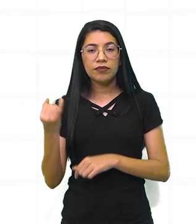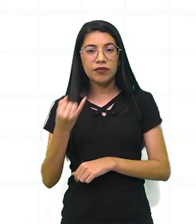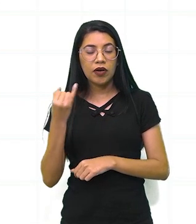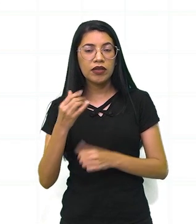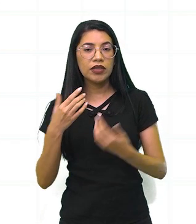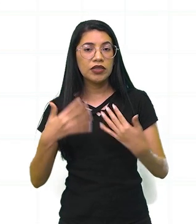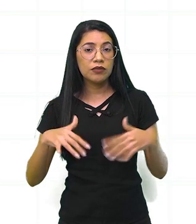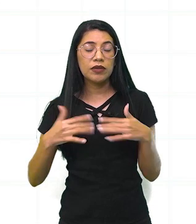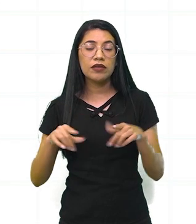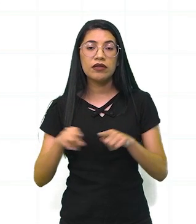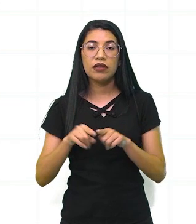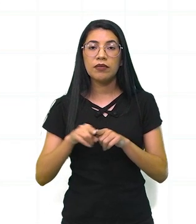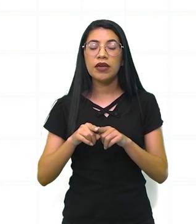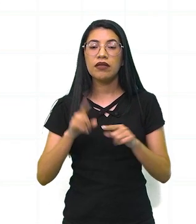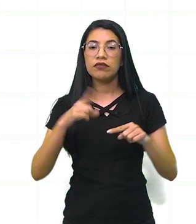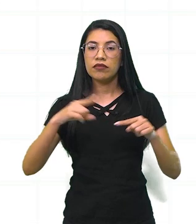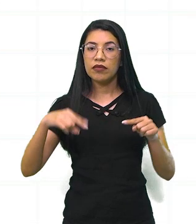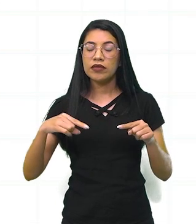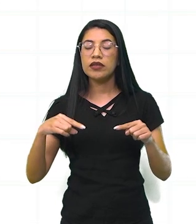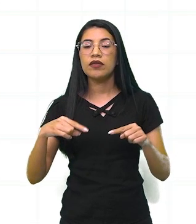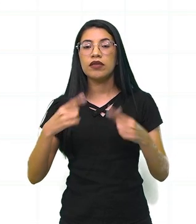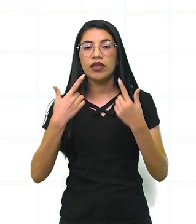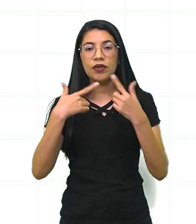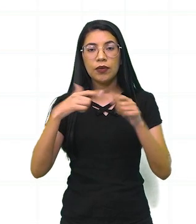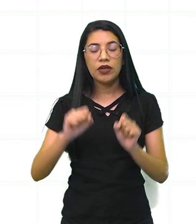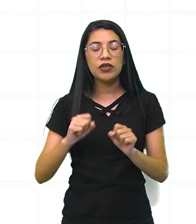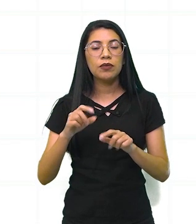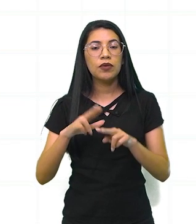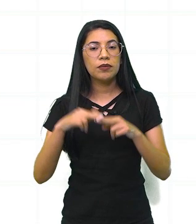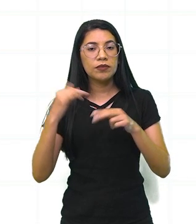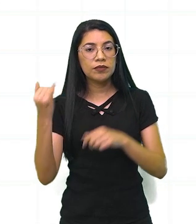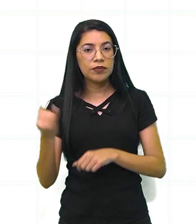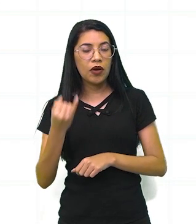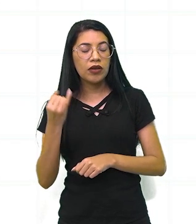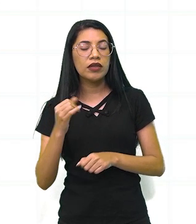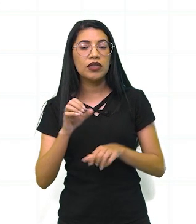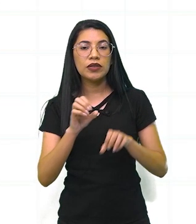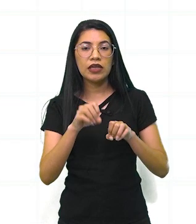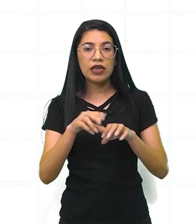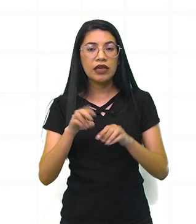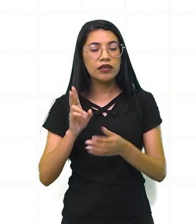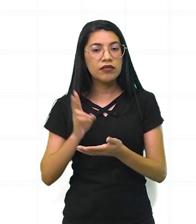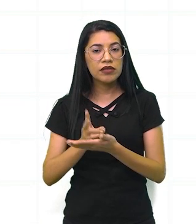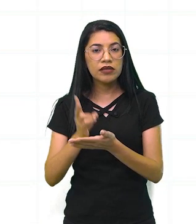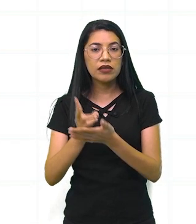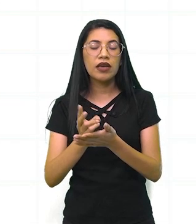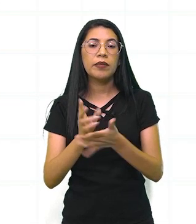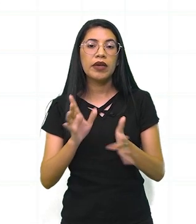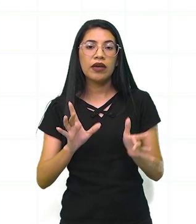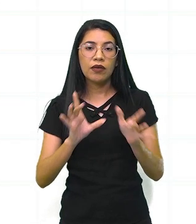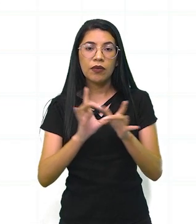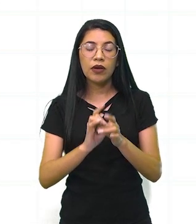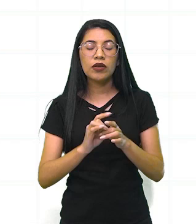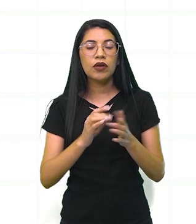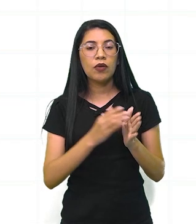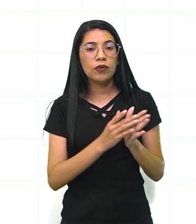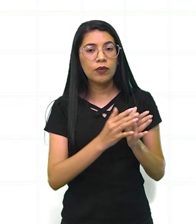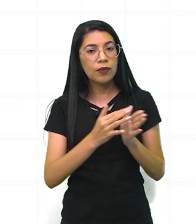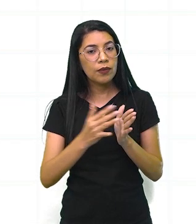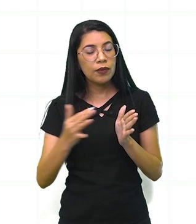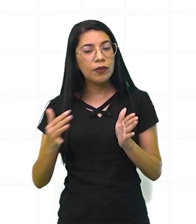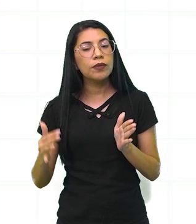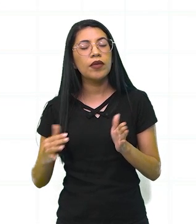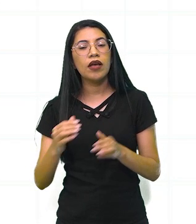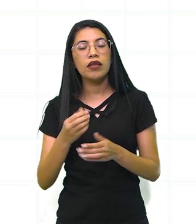linguística é fundamental que este tema seja Tratado de forma contínua e integrada ao longo do currículo e não de